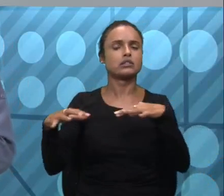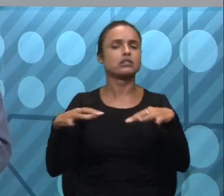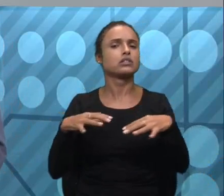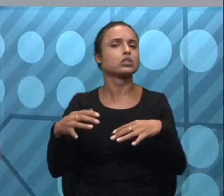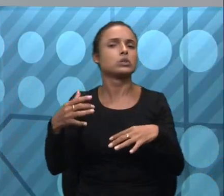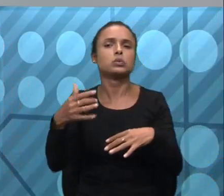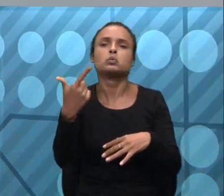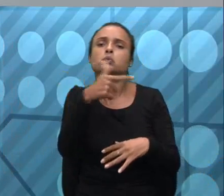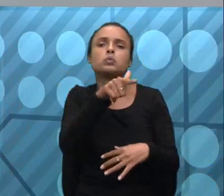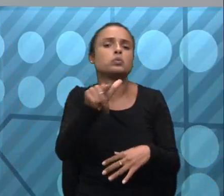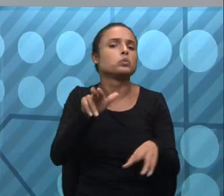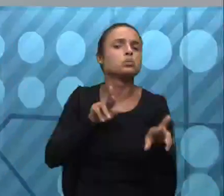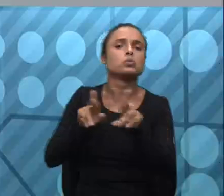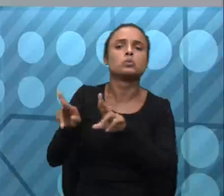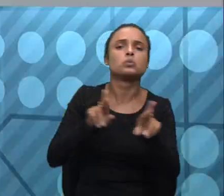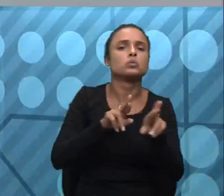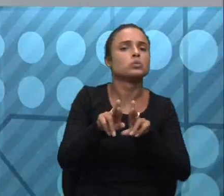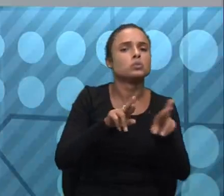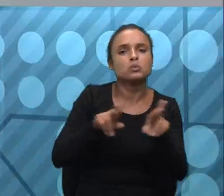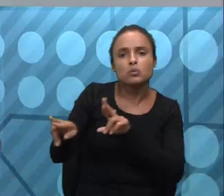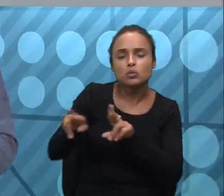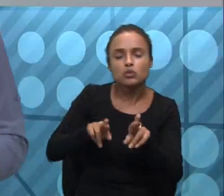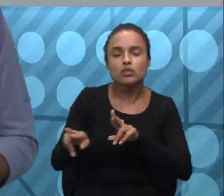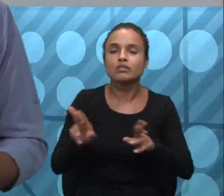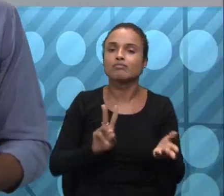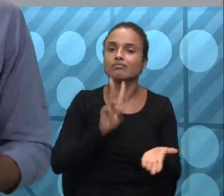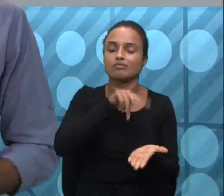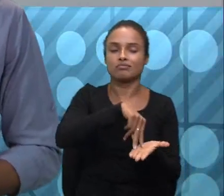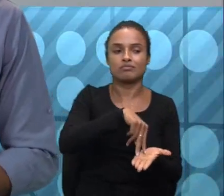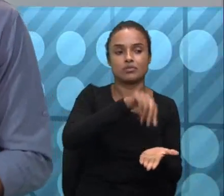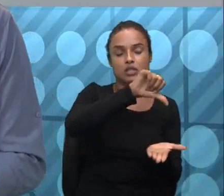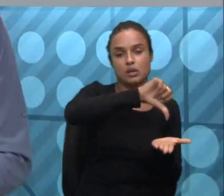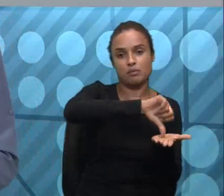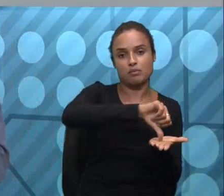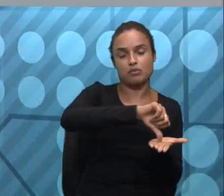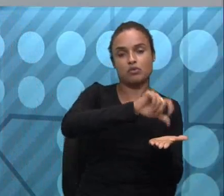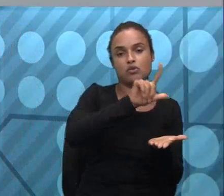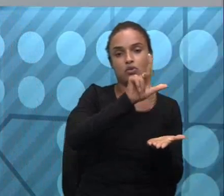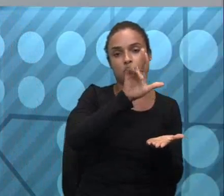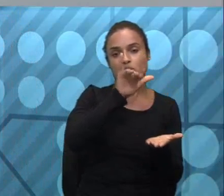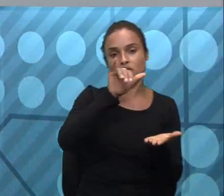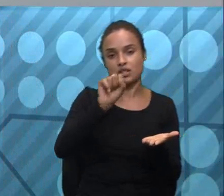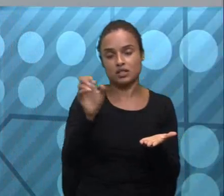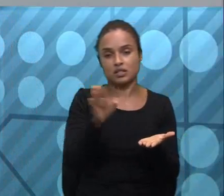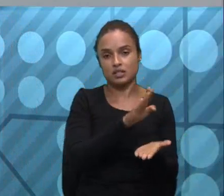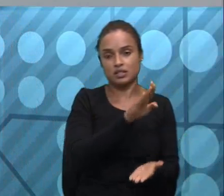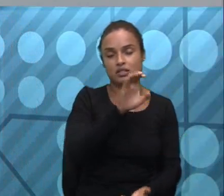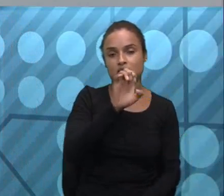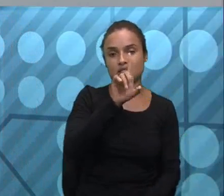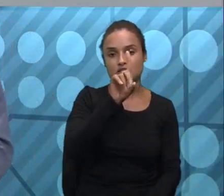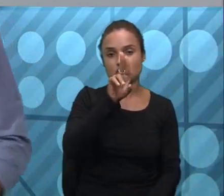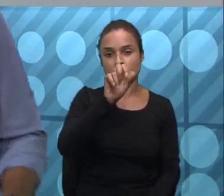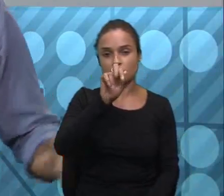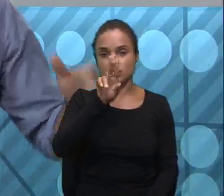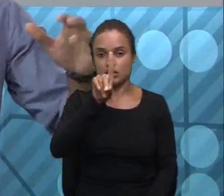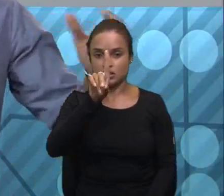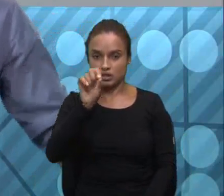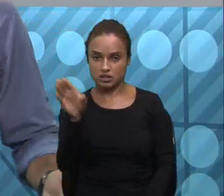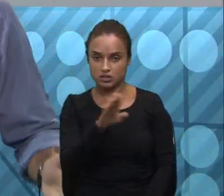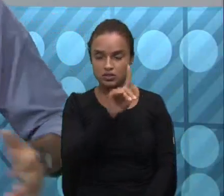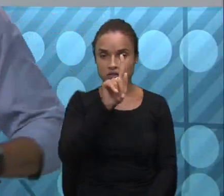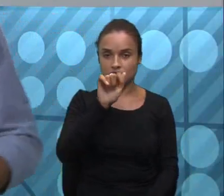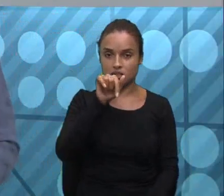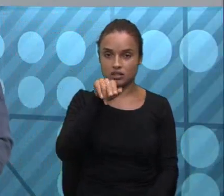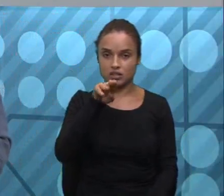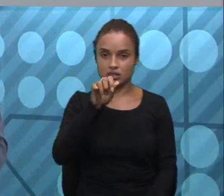exemplo? Vamos ver, manda sua contribuição, participa mesmo. Polo de Luiz Eduardo Magalhães, um abraço para vocês. A abdução tem o